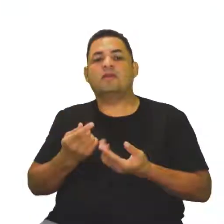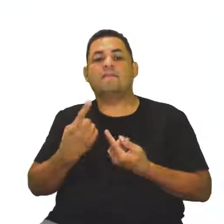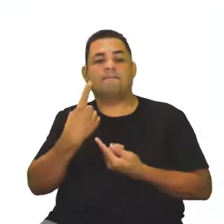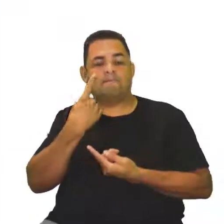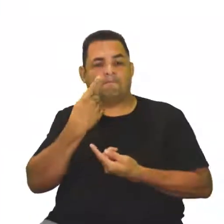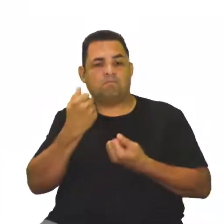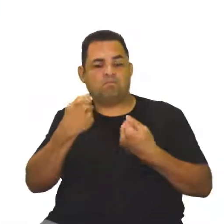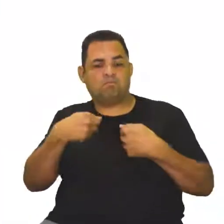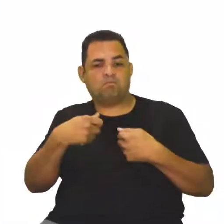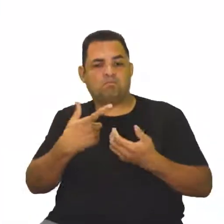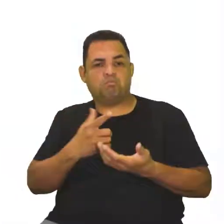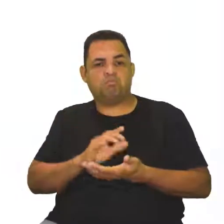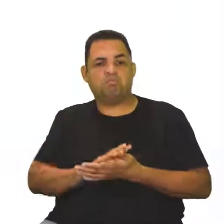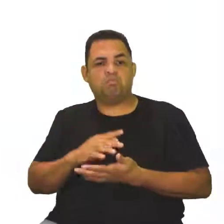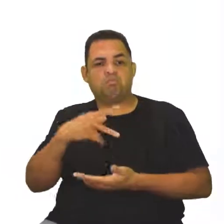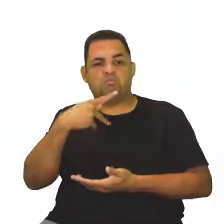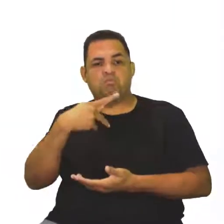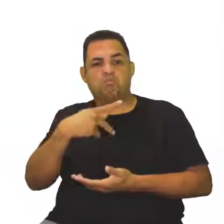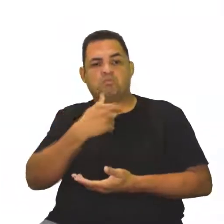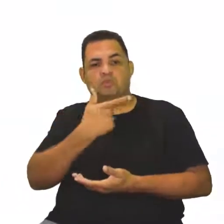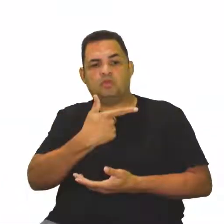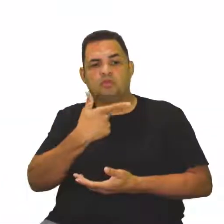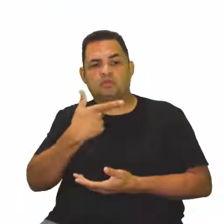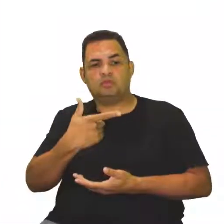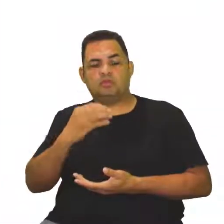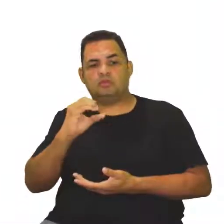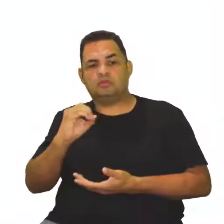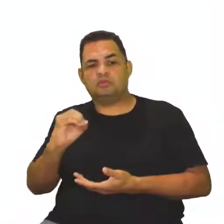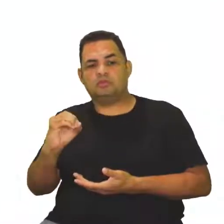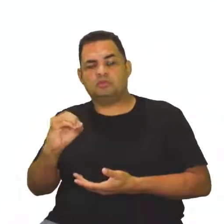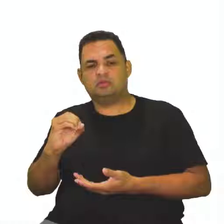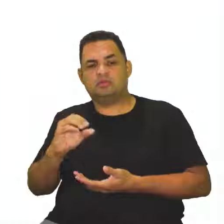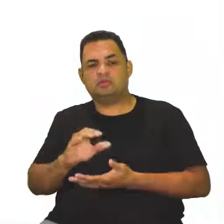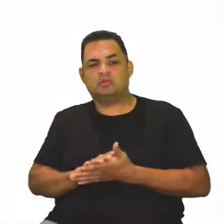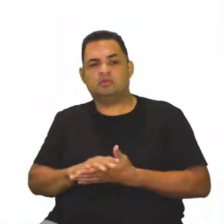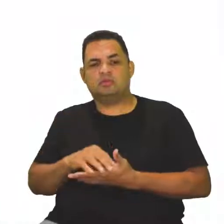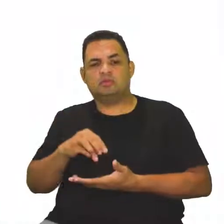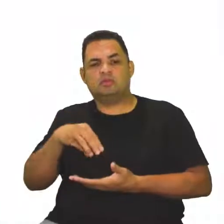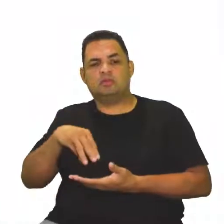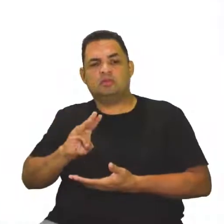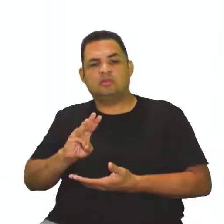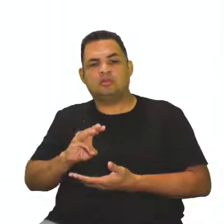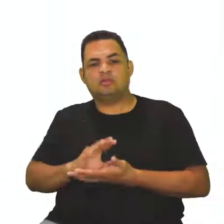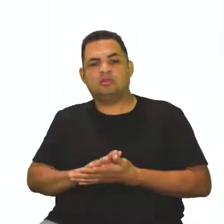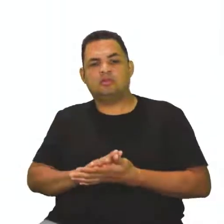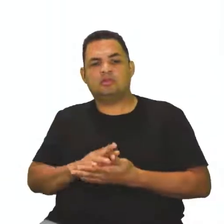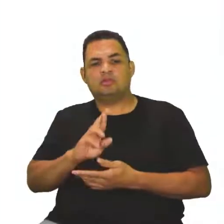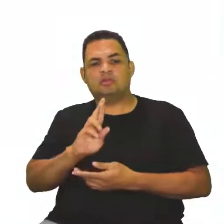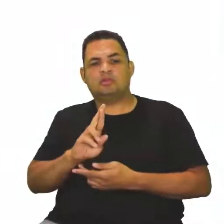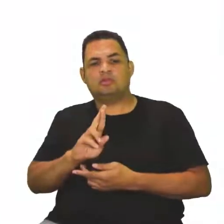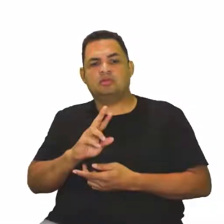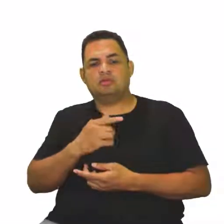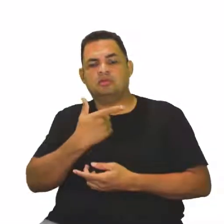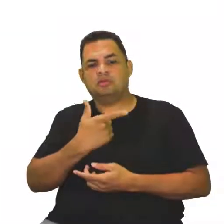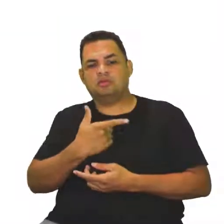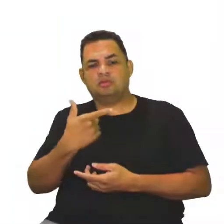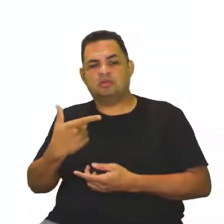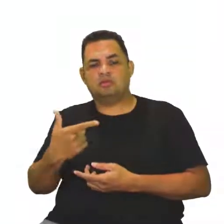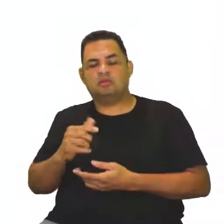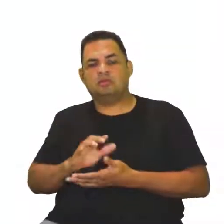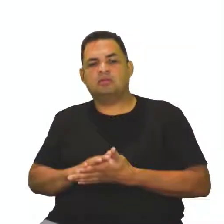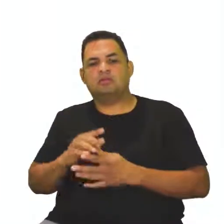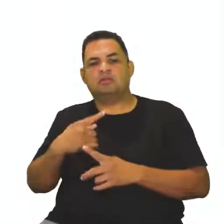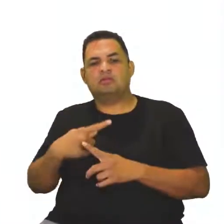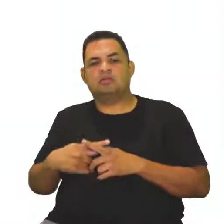ver, ó, a potência é 2.200 watts, a resistência nós achamos anteriormente é